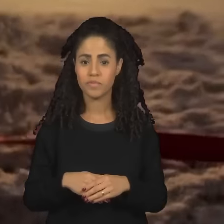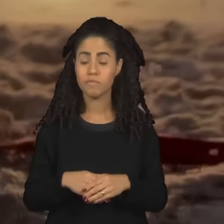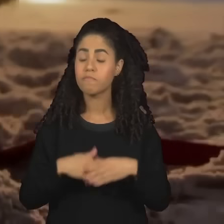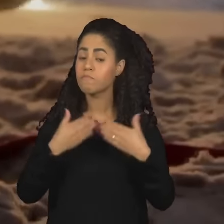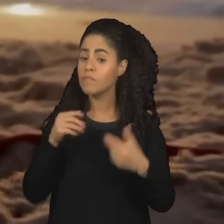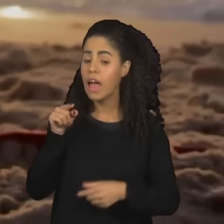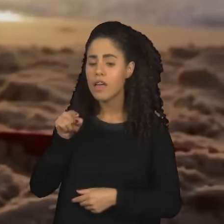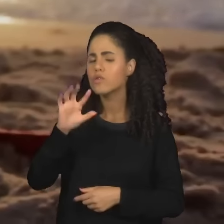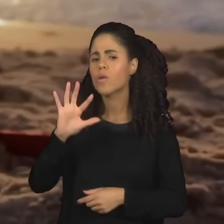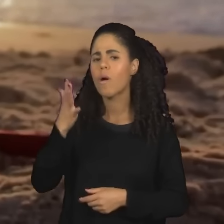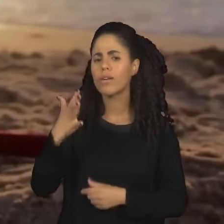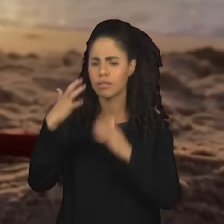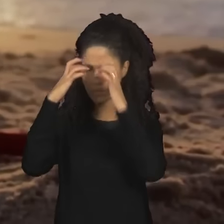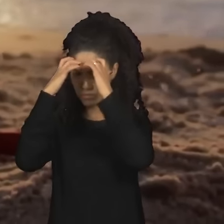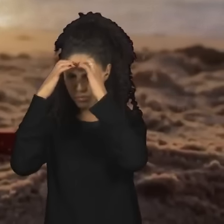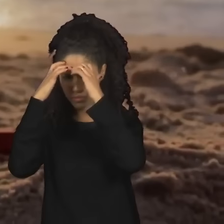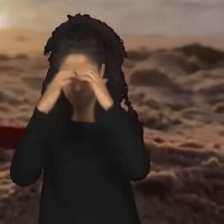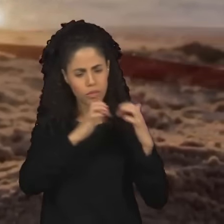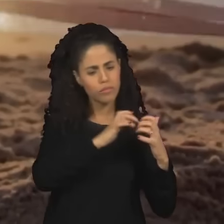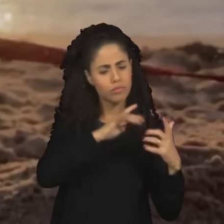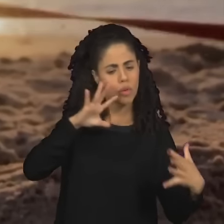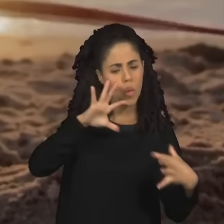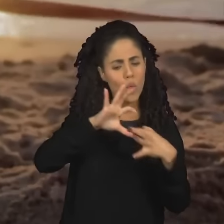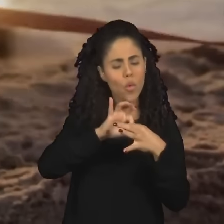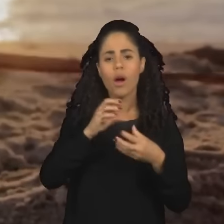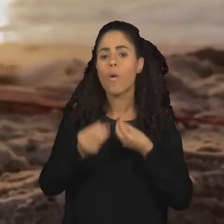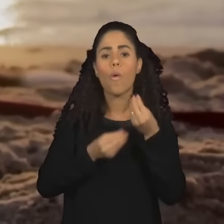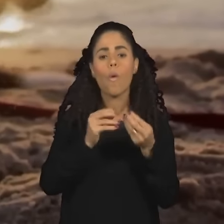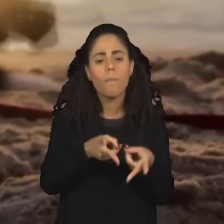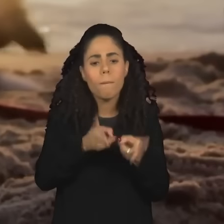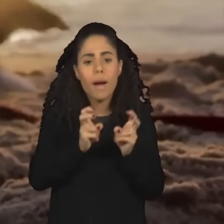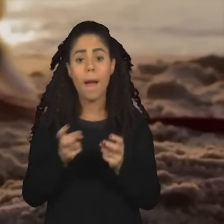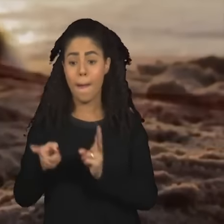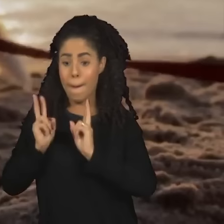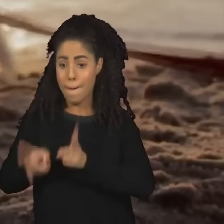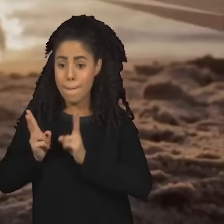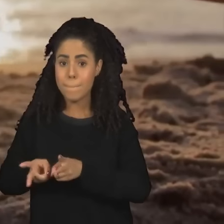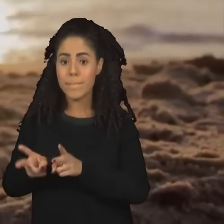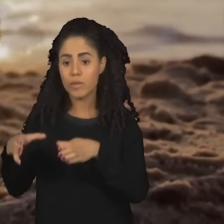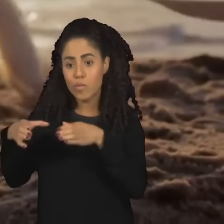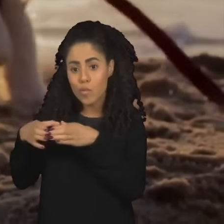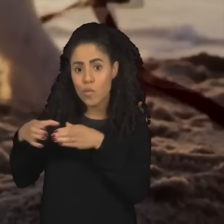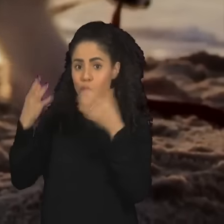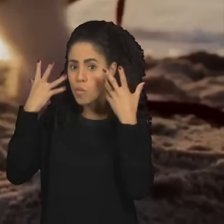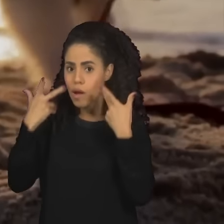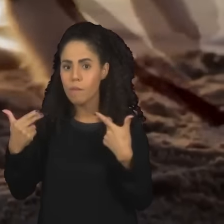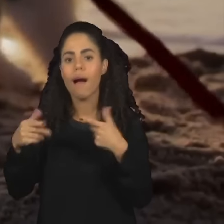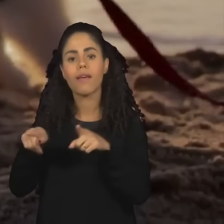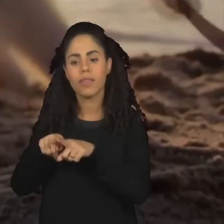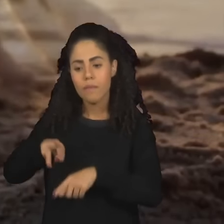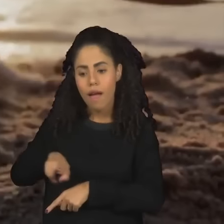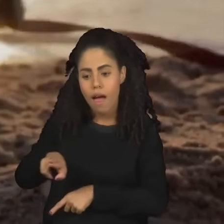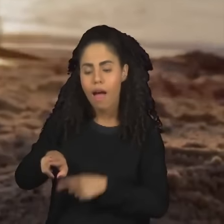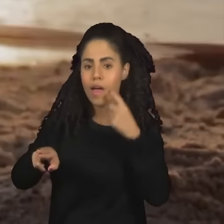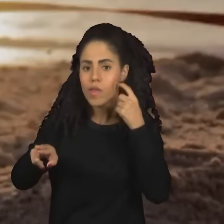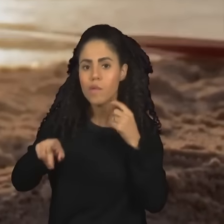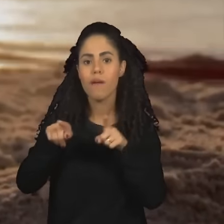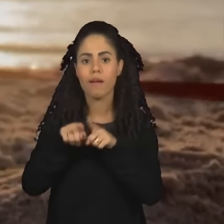Esse acoplamento neural também é observado em integrantes de uma mesma espécie animal, incluindo camundongos, morcegos